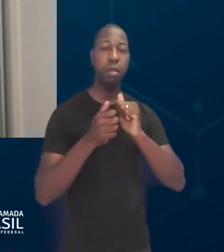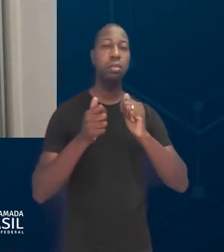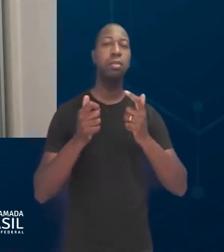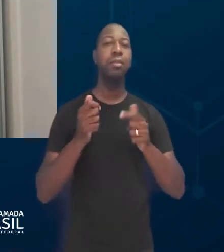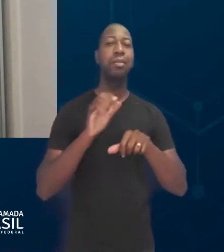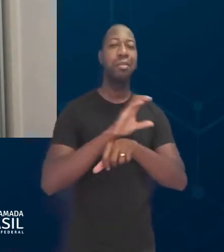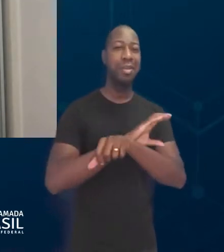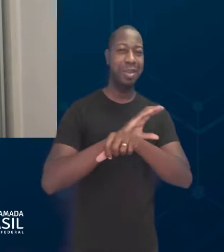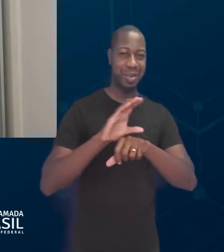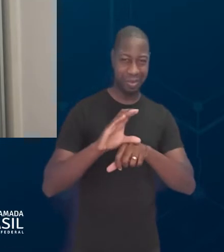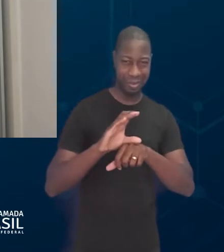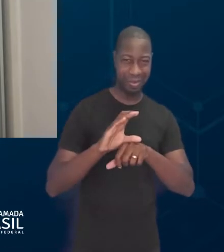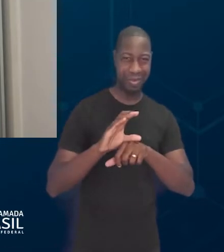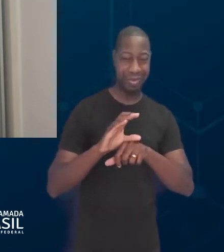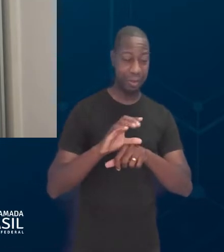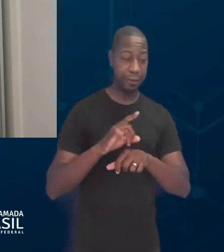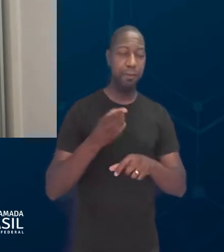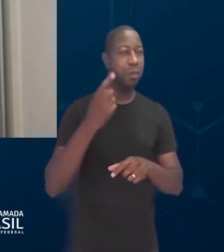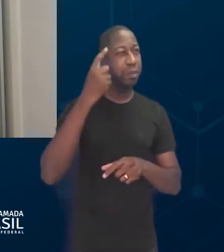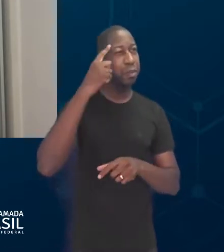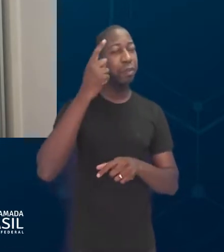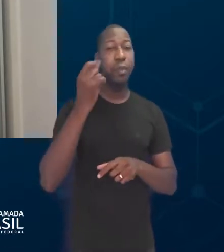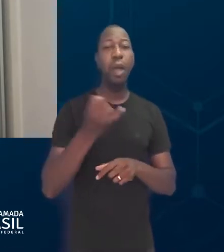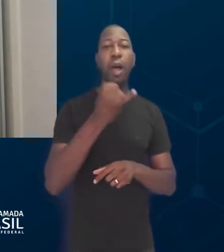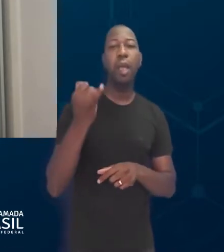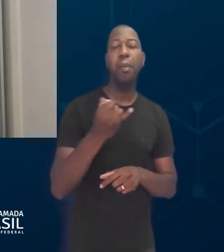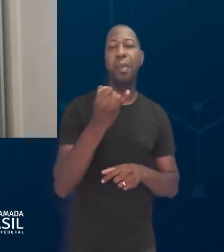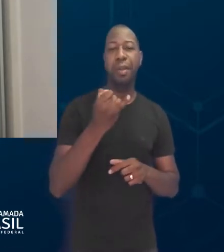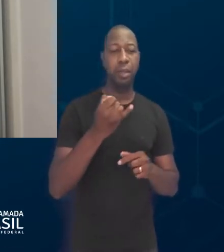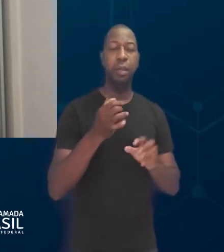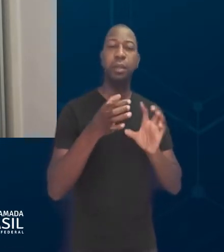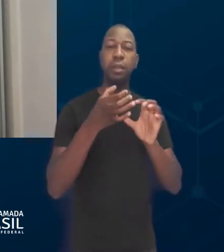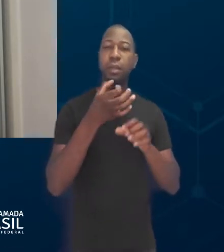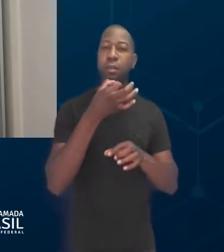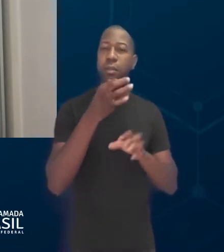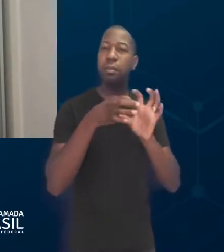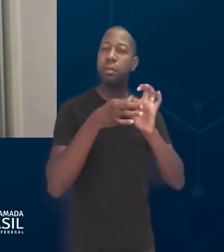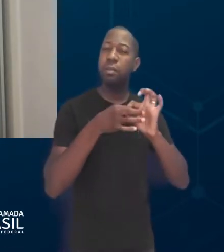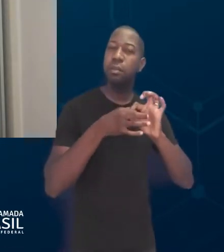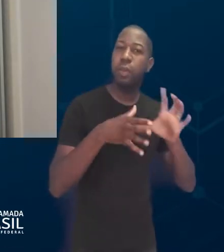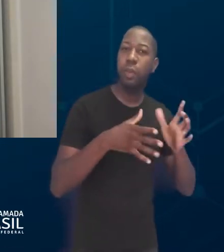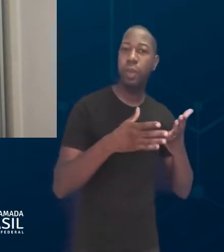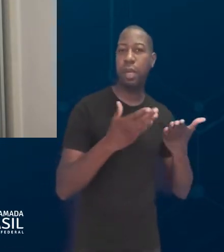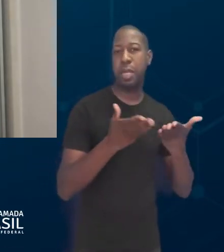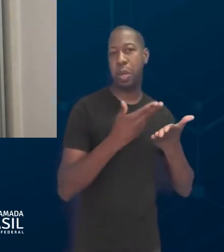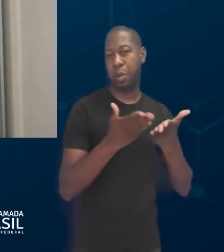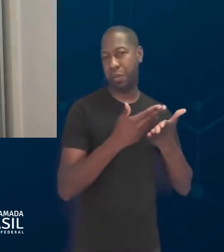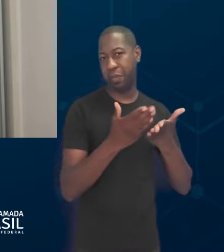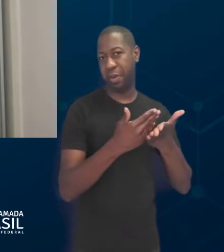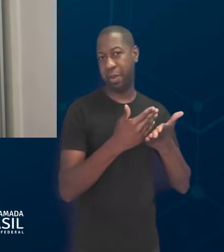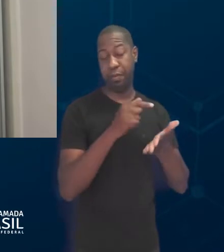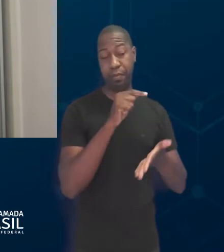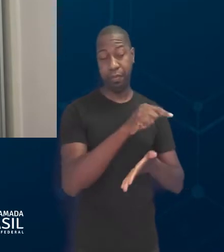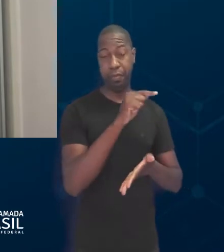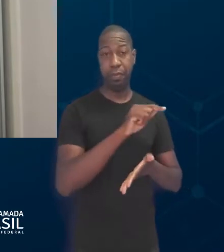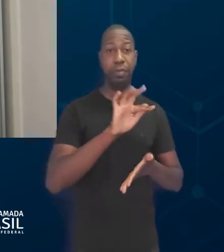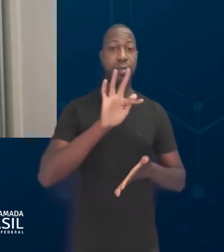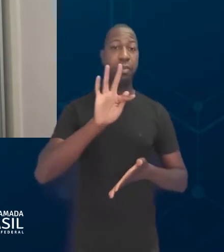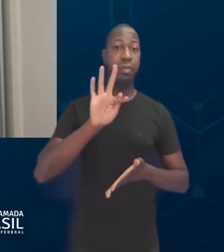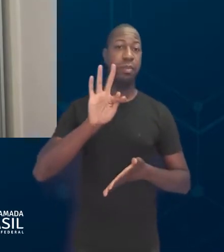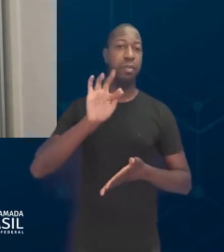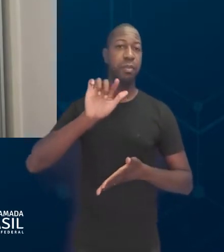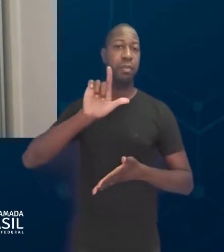que promovem o estímulo e a democratização aos livros. Assim como a Feira do Livro de Resende, a FLIR, que tem dezenas